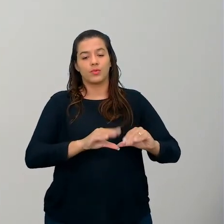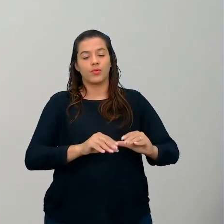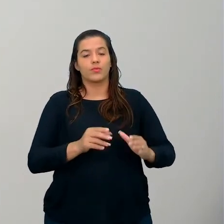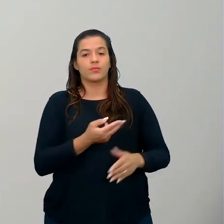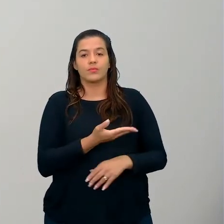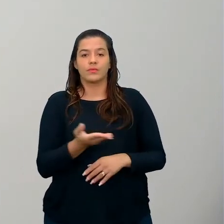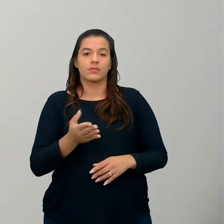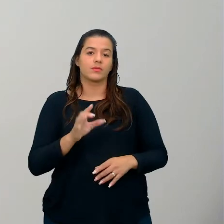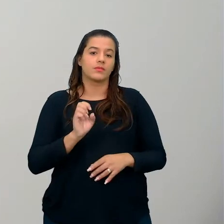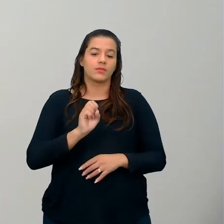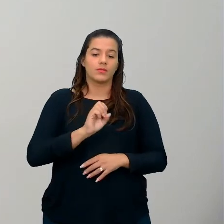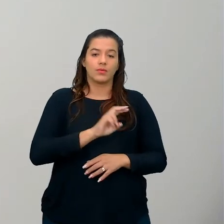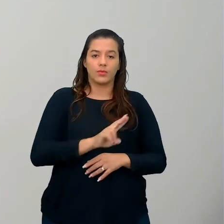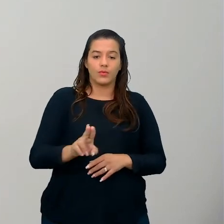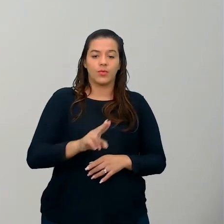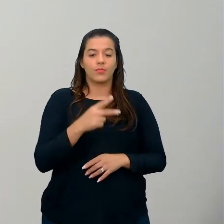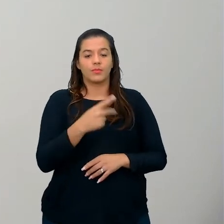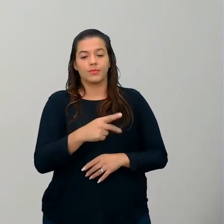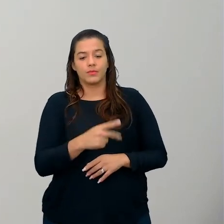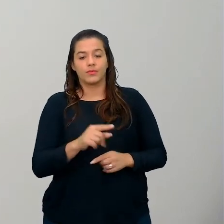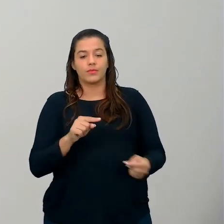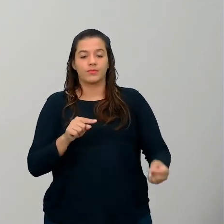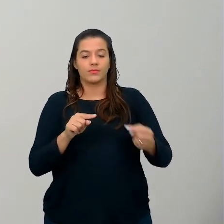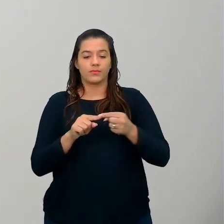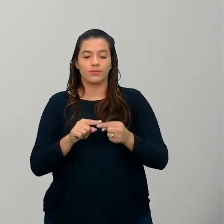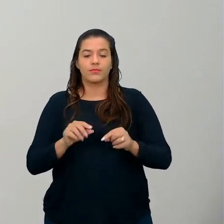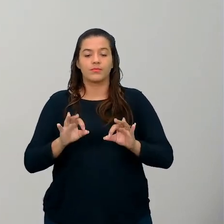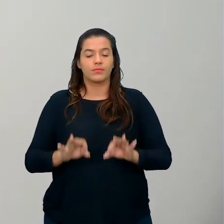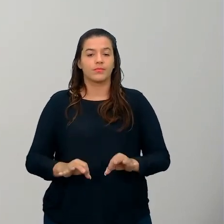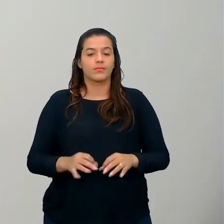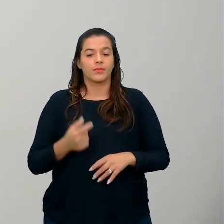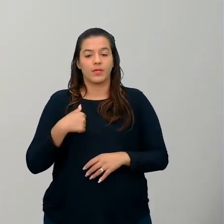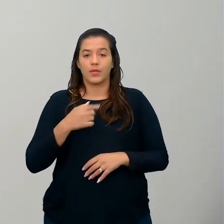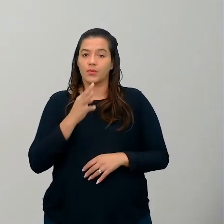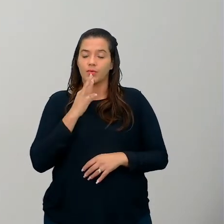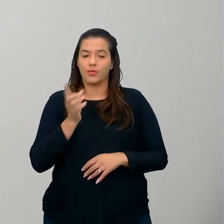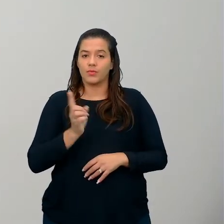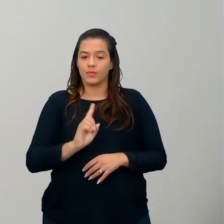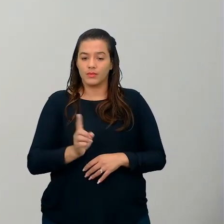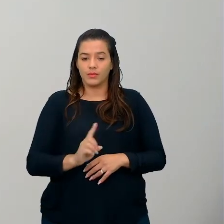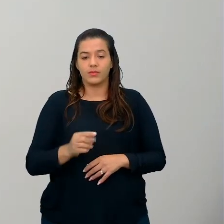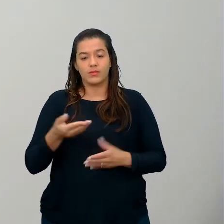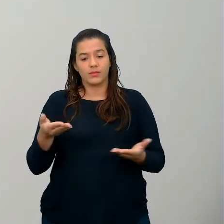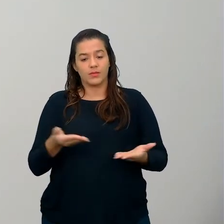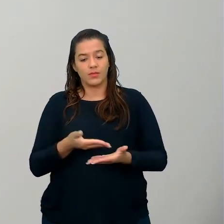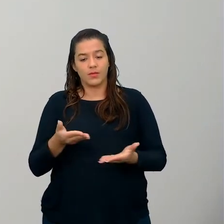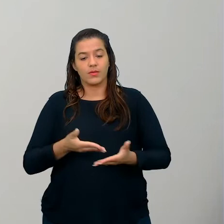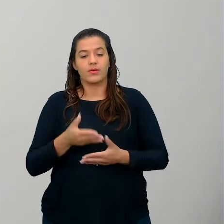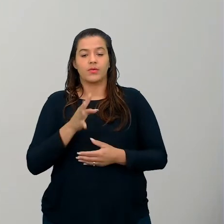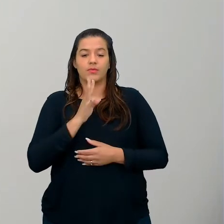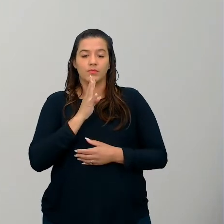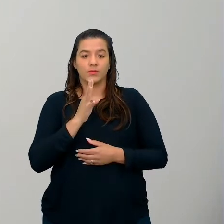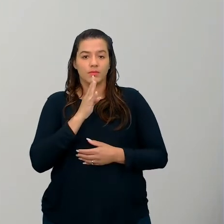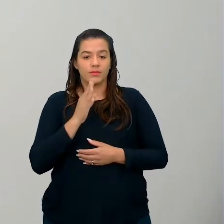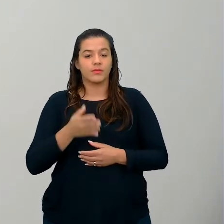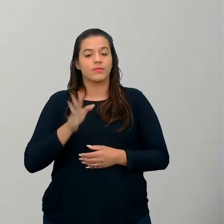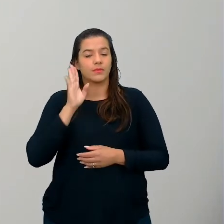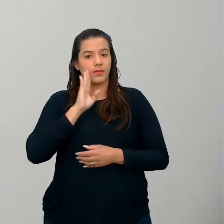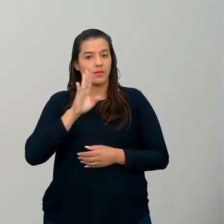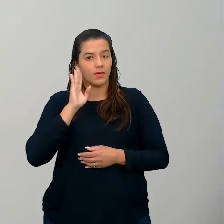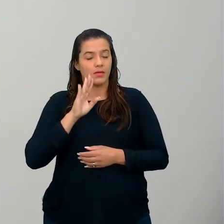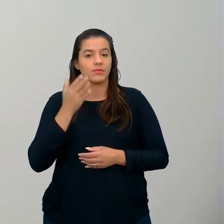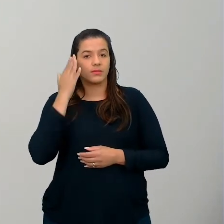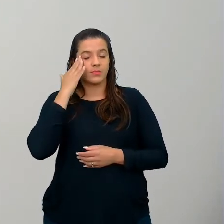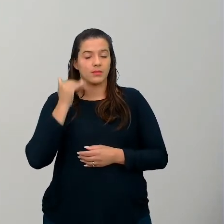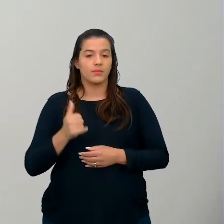ali da nomenclatura até mesmo do solo, né? Eu não conhecia, fiquei conhecendo agora e muito legal saber